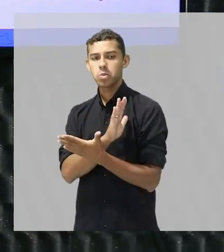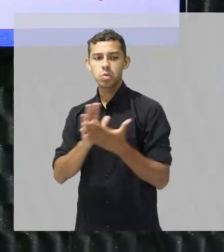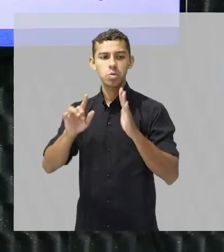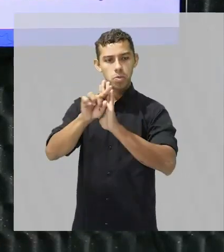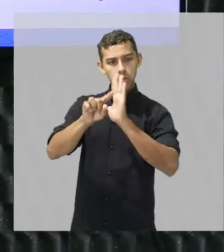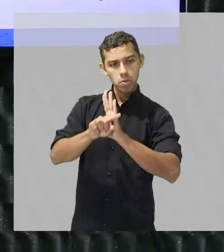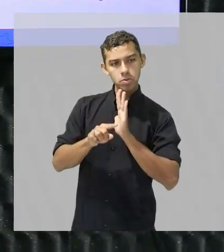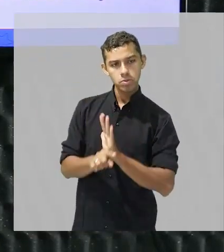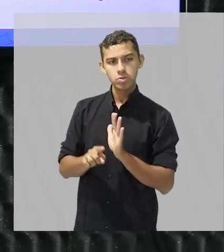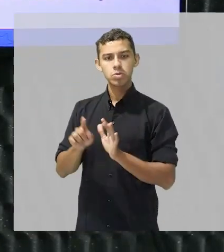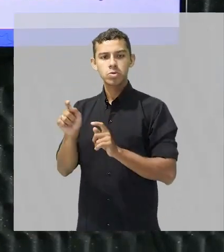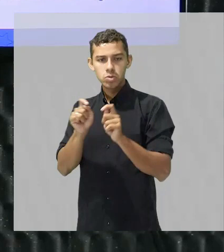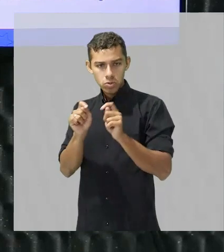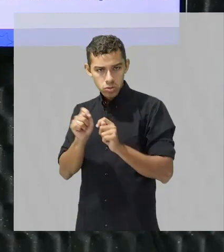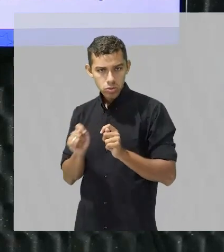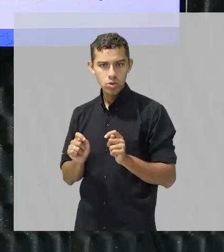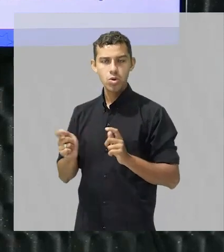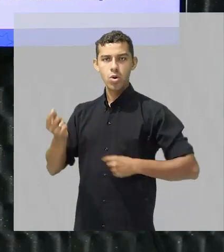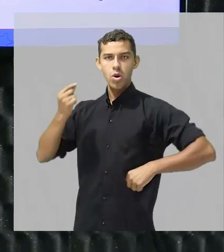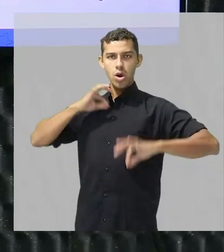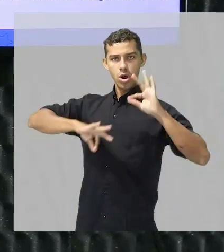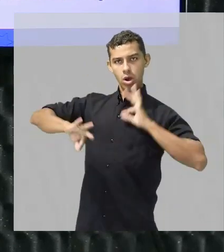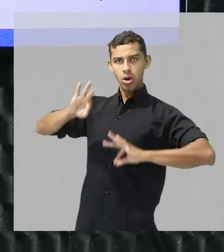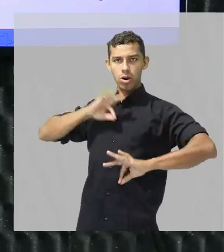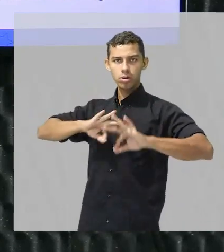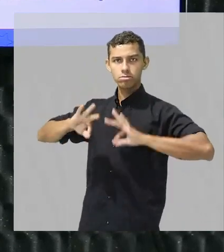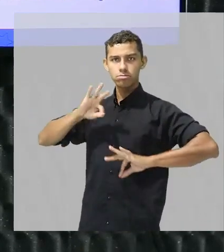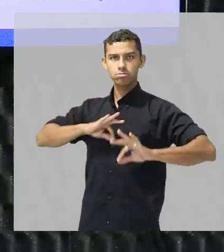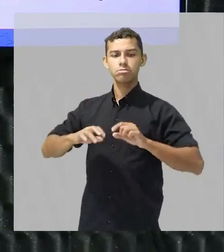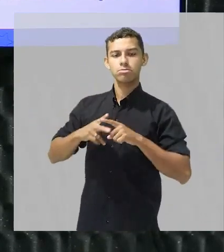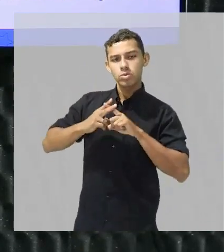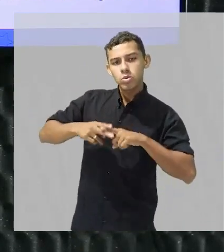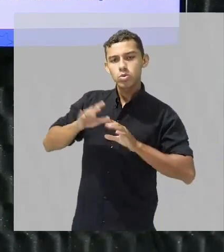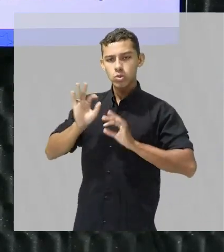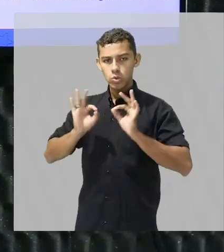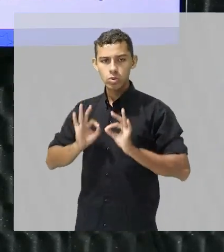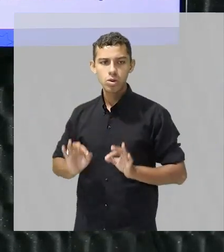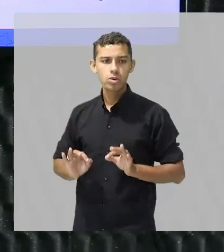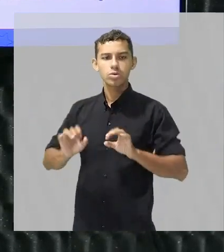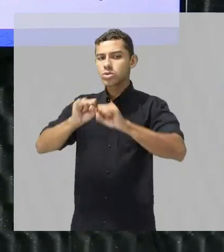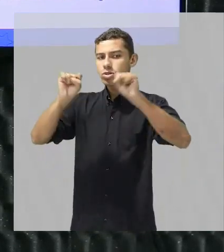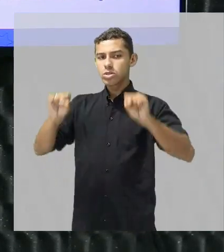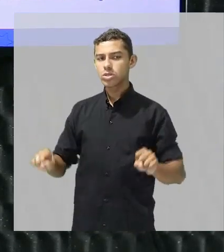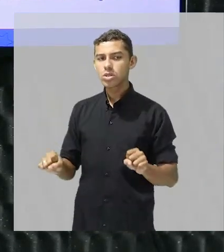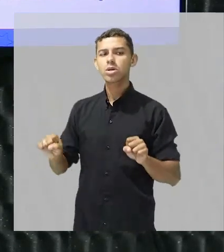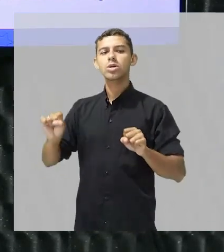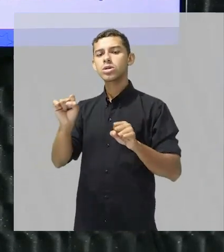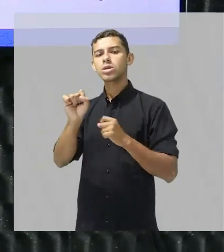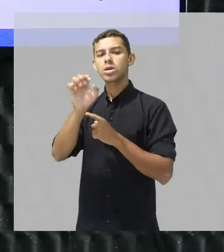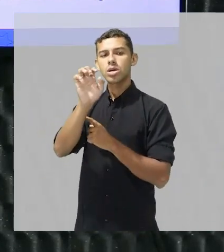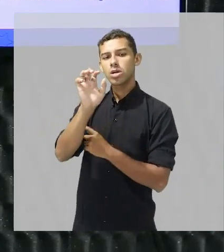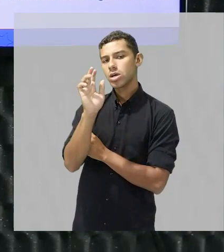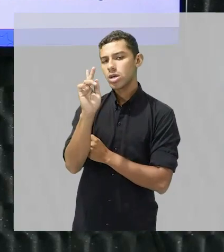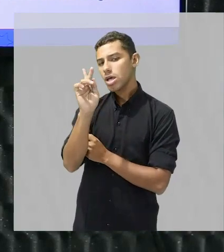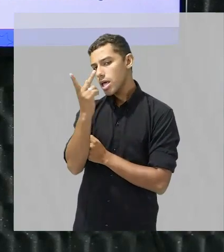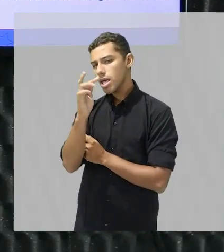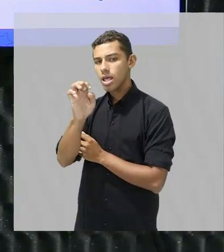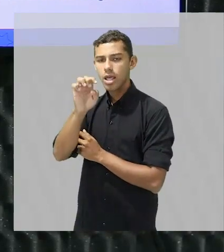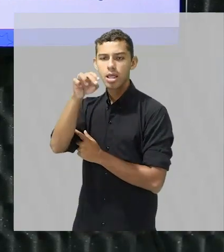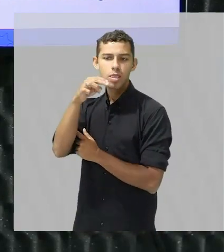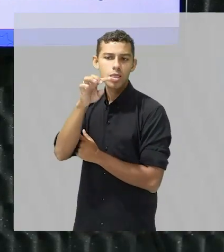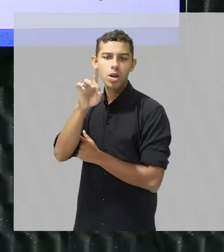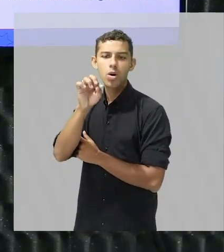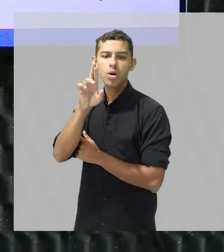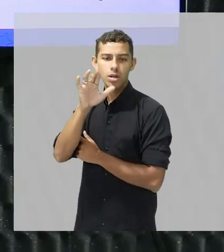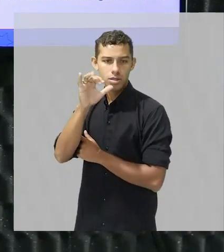relacionadas sobre controle hormonal, tá? A gente vai falar um pouco sobre sistema endócrino, né? O que são glândulas endócrinas.